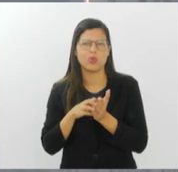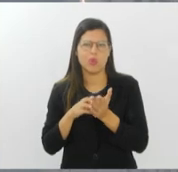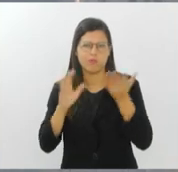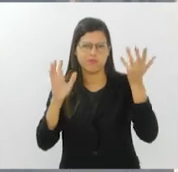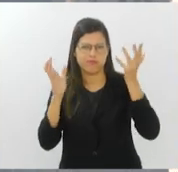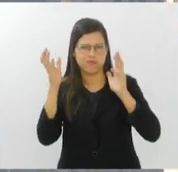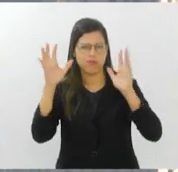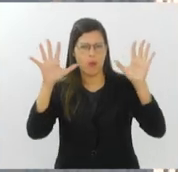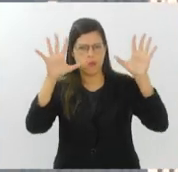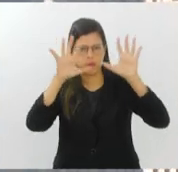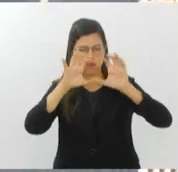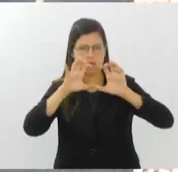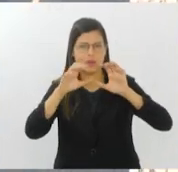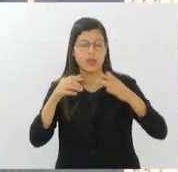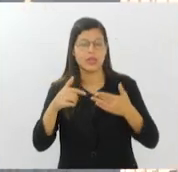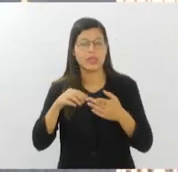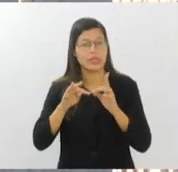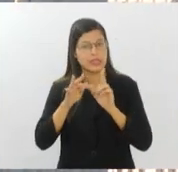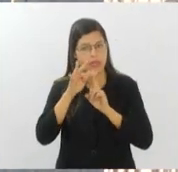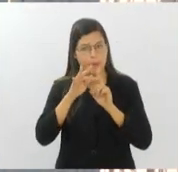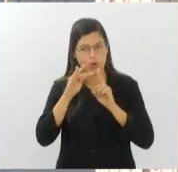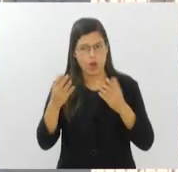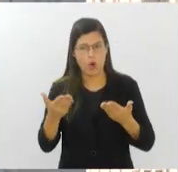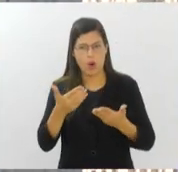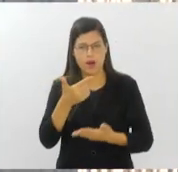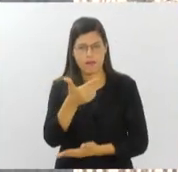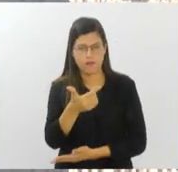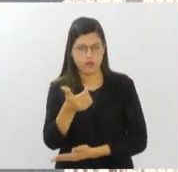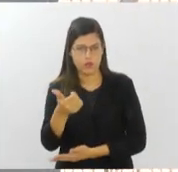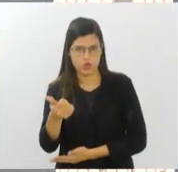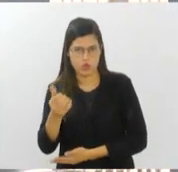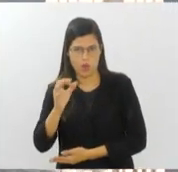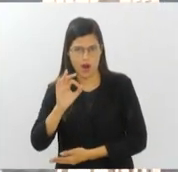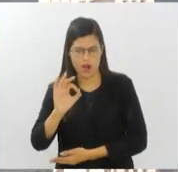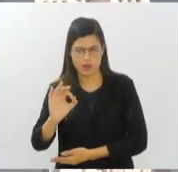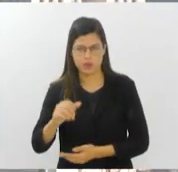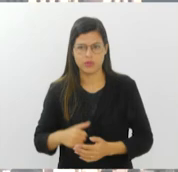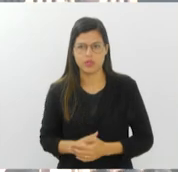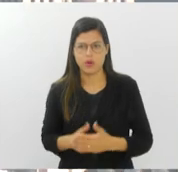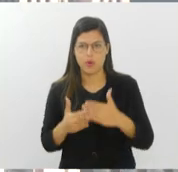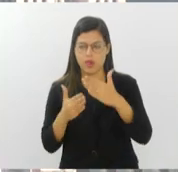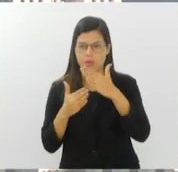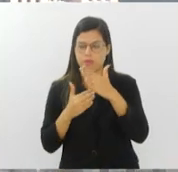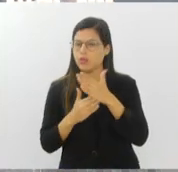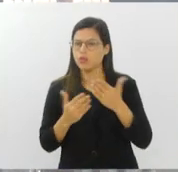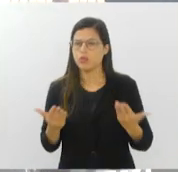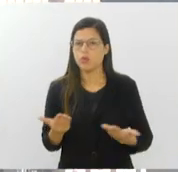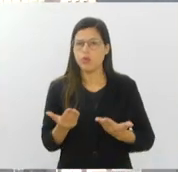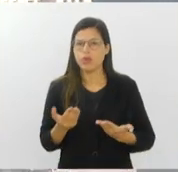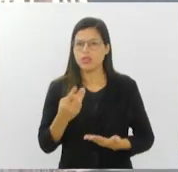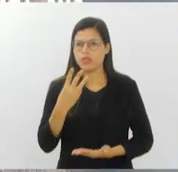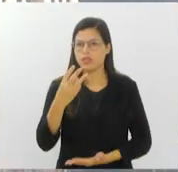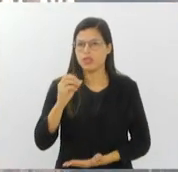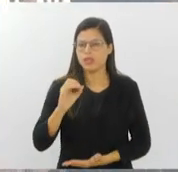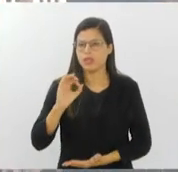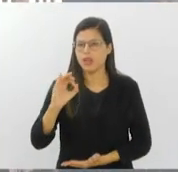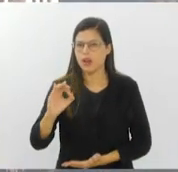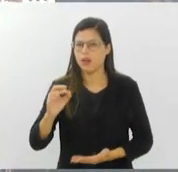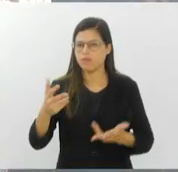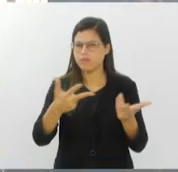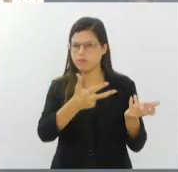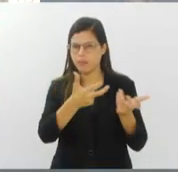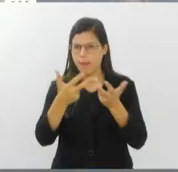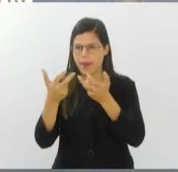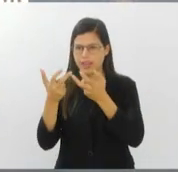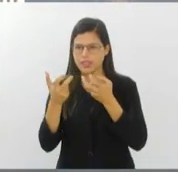nublado. E a temperatura nesse momento faz 21 graus, a máxima para hoje é de 30 graus, você percebe que tem